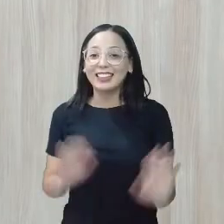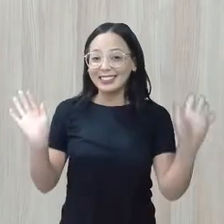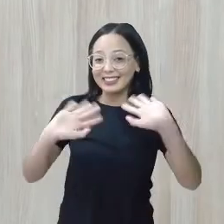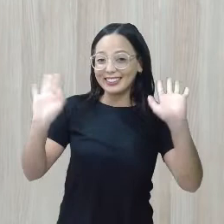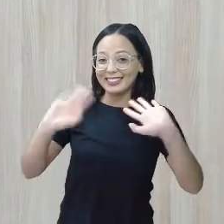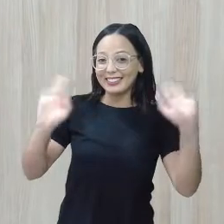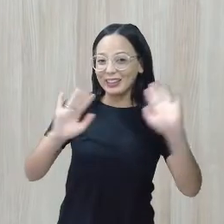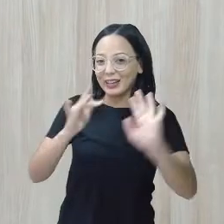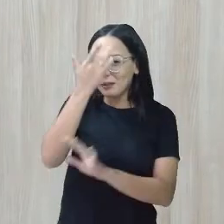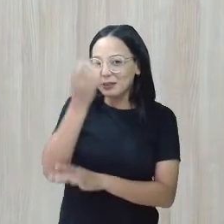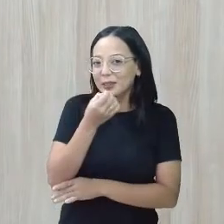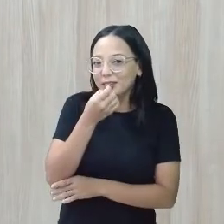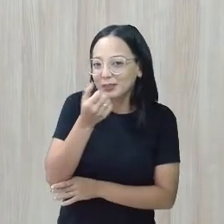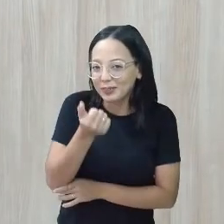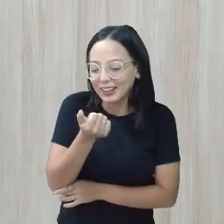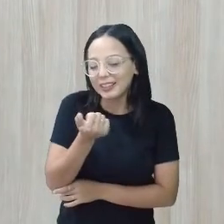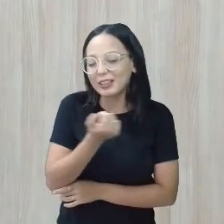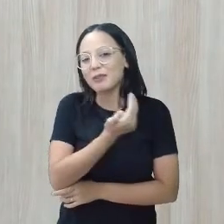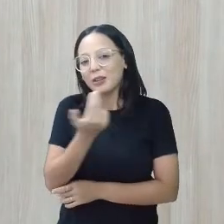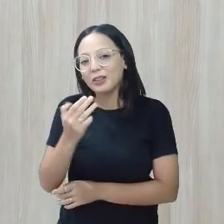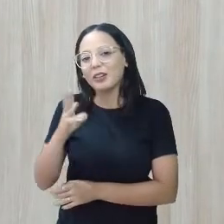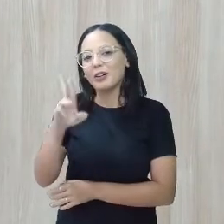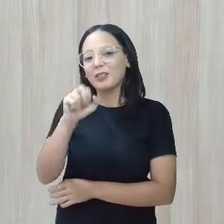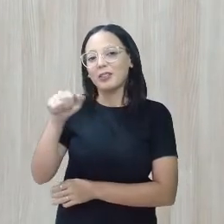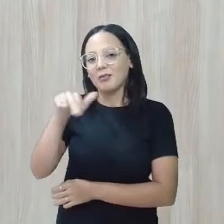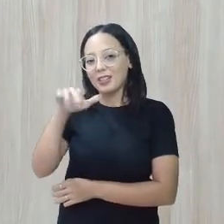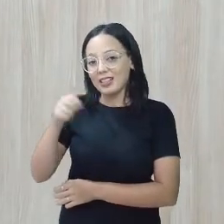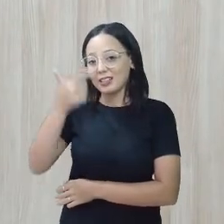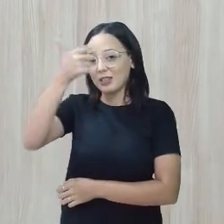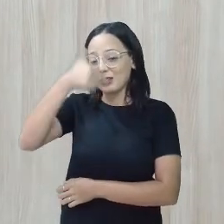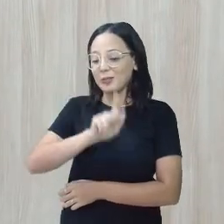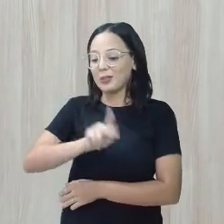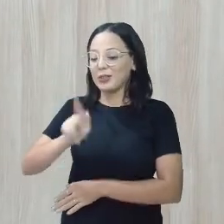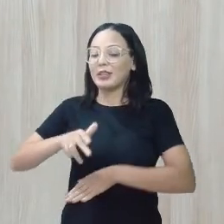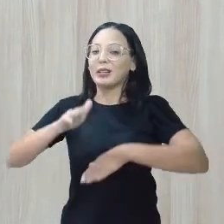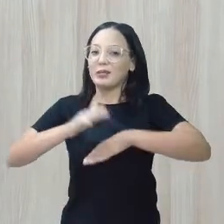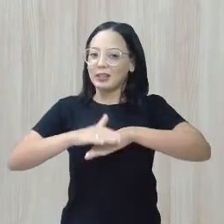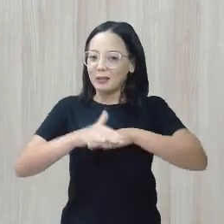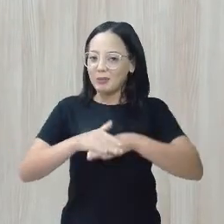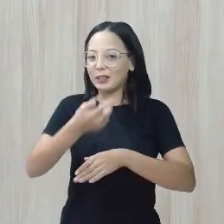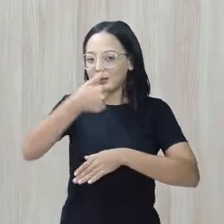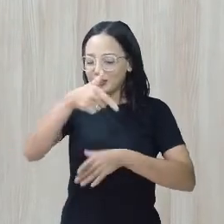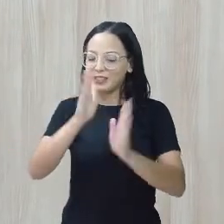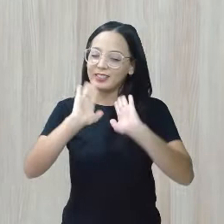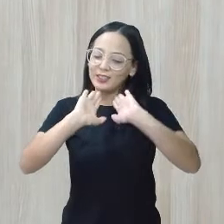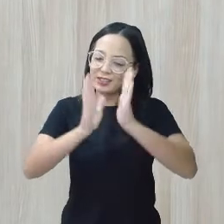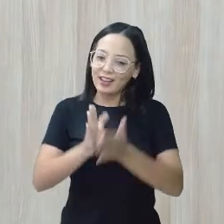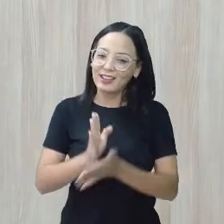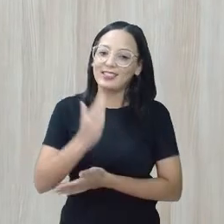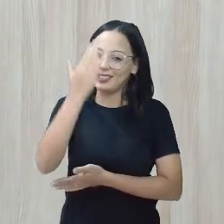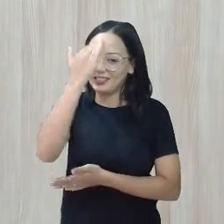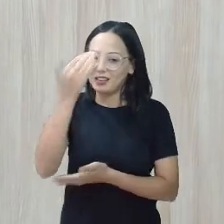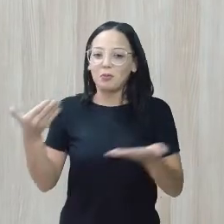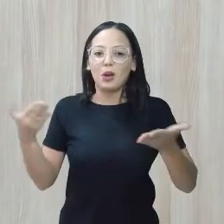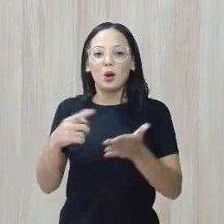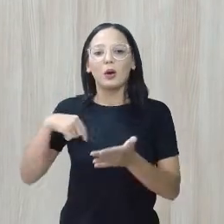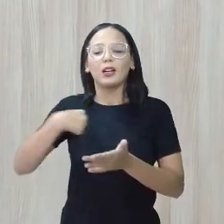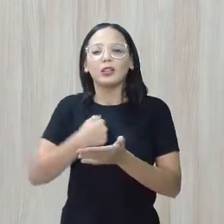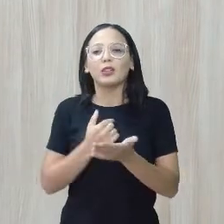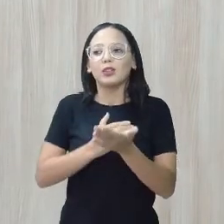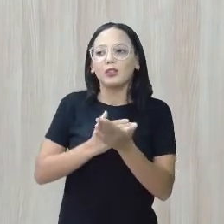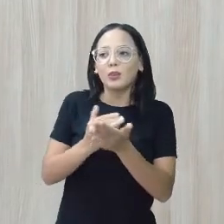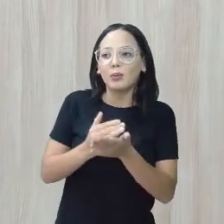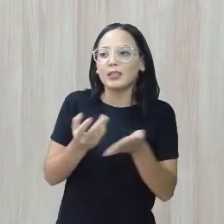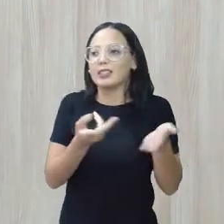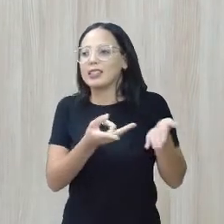Olá, pessoal, tudo bem? Eu me chamo Briane Mourão, sou professora de matemática, como vocês bem sabem, né? E a gente está começando aqui essa